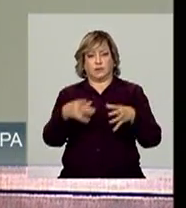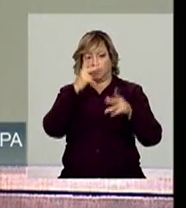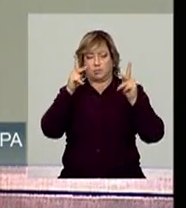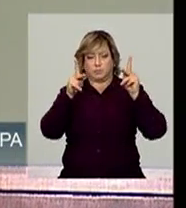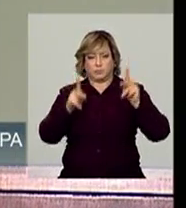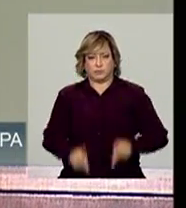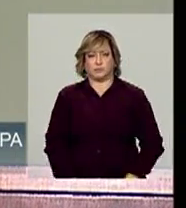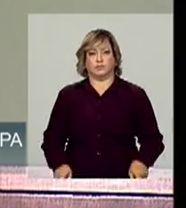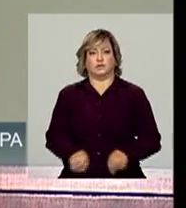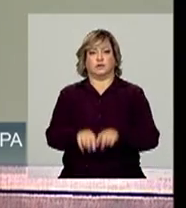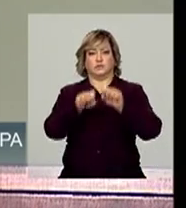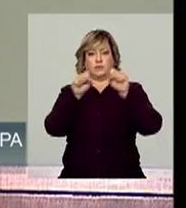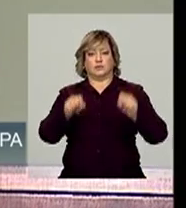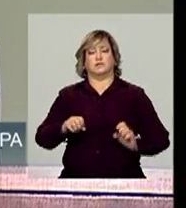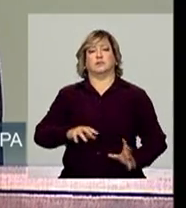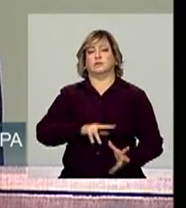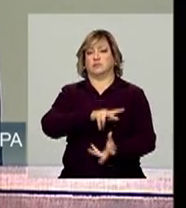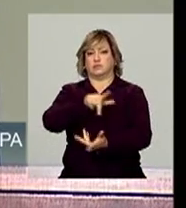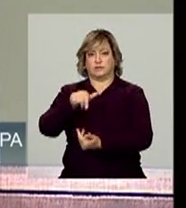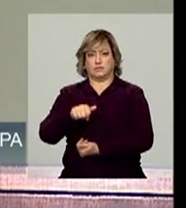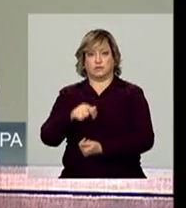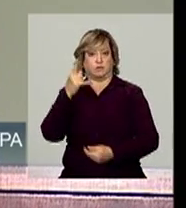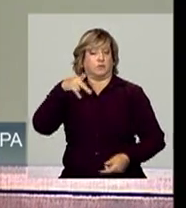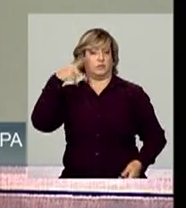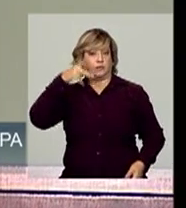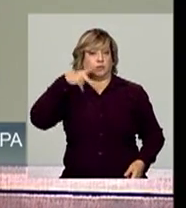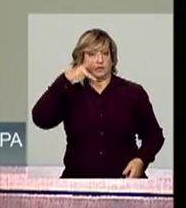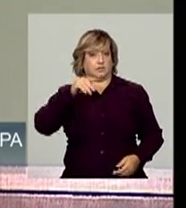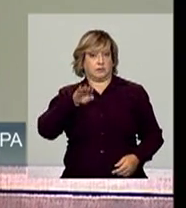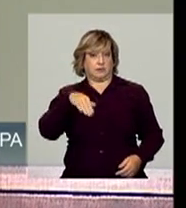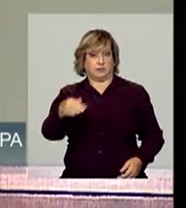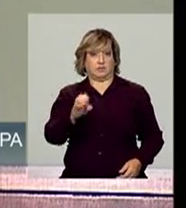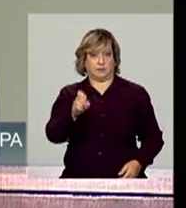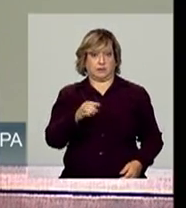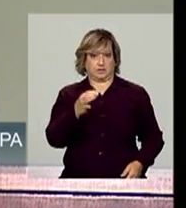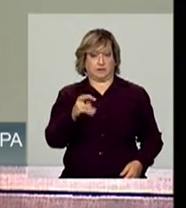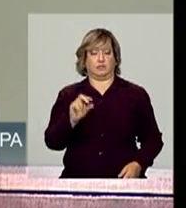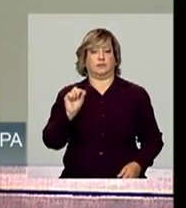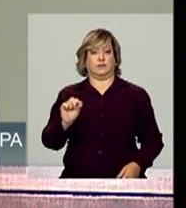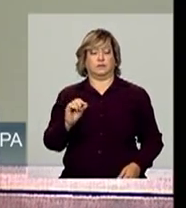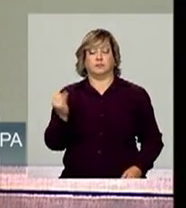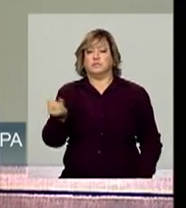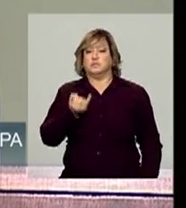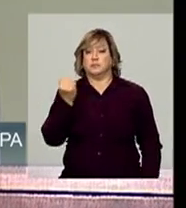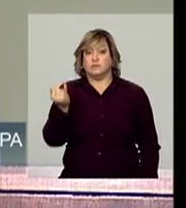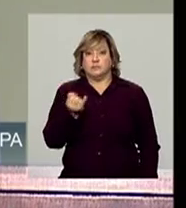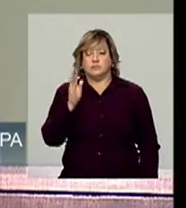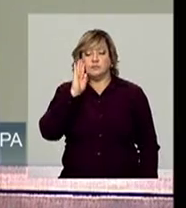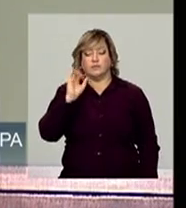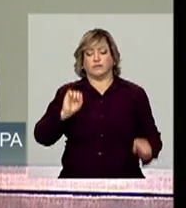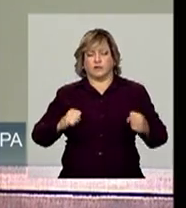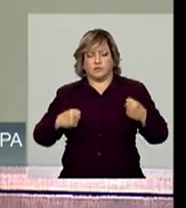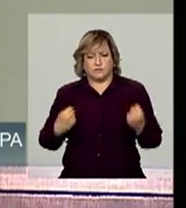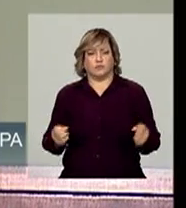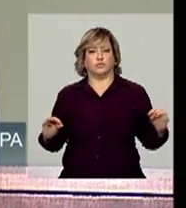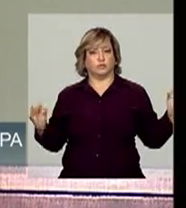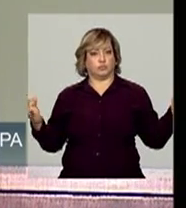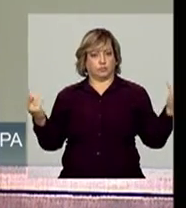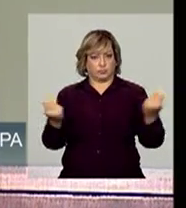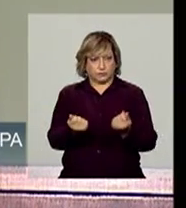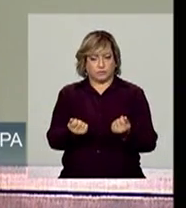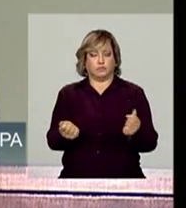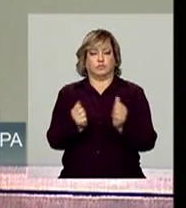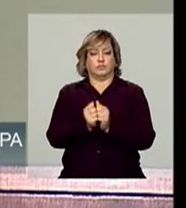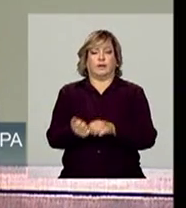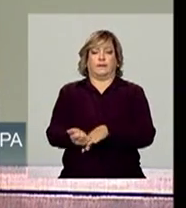efetiva do sistema internacional. Uma política externa que seja um elemento essencial do esforço de todos